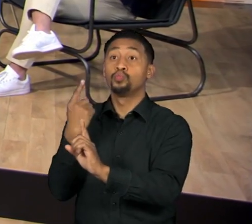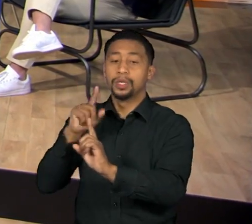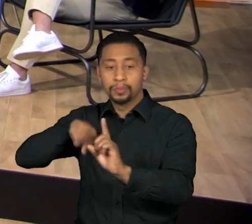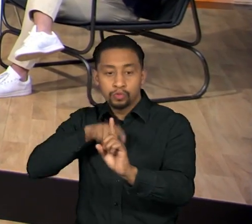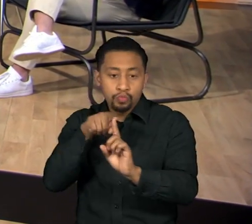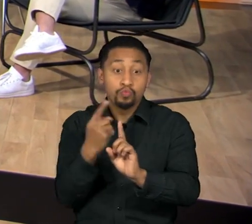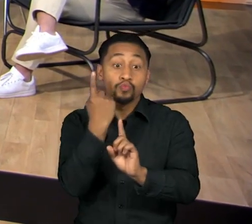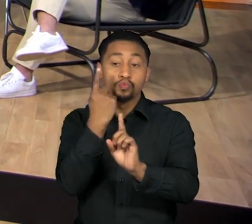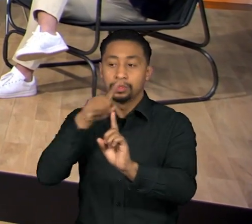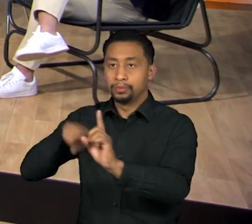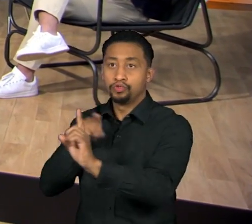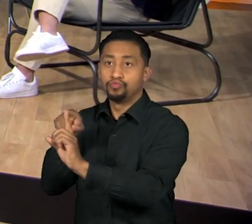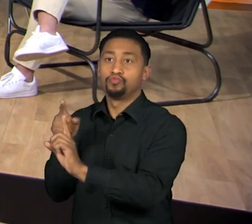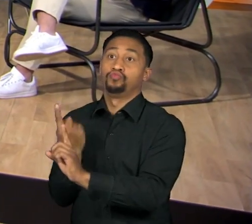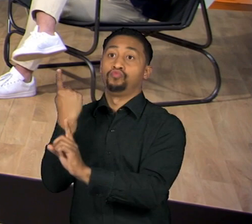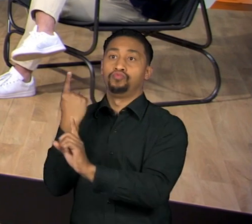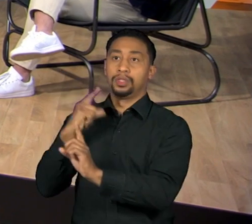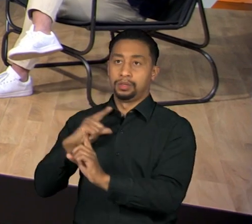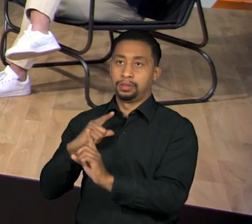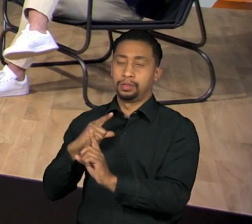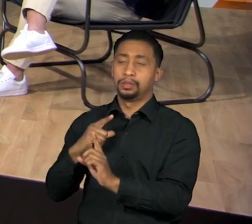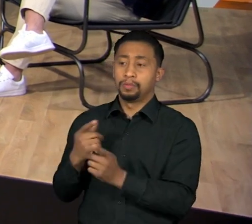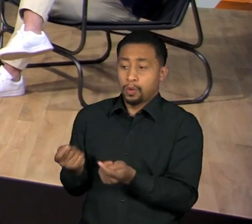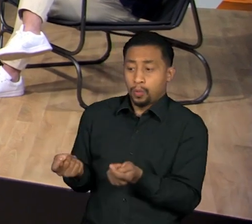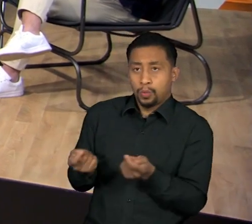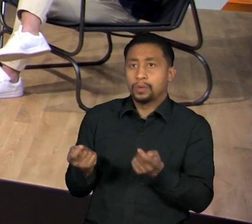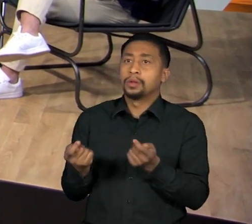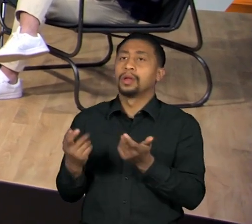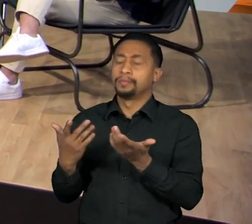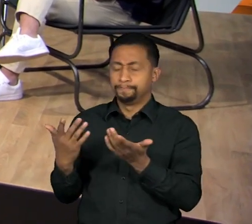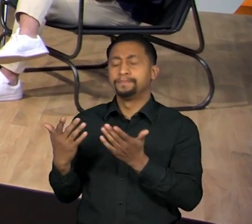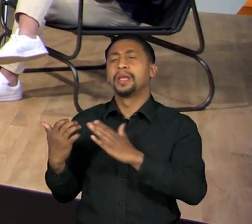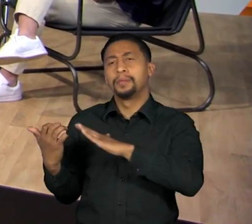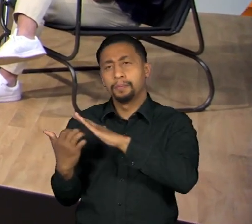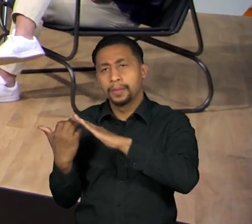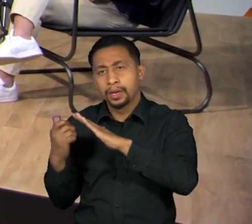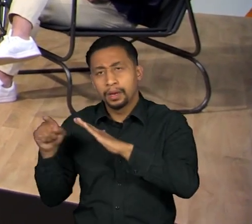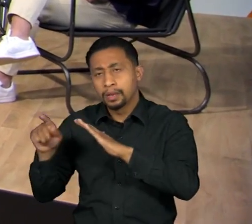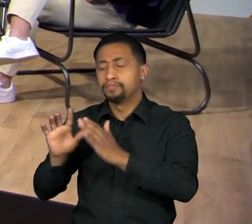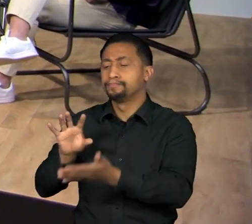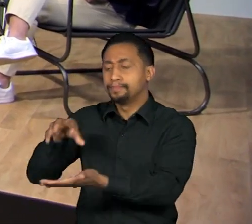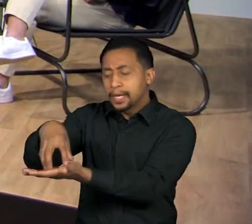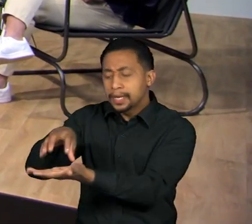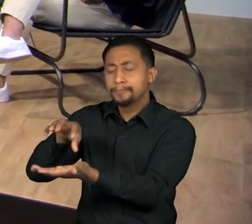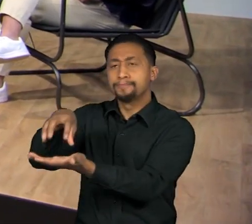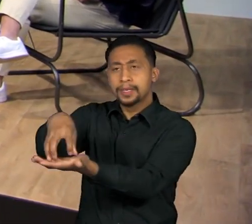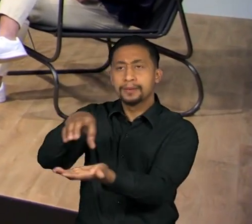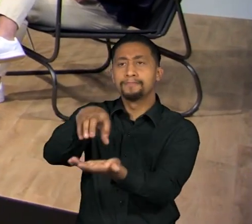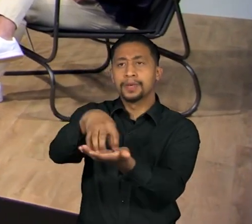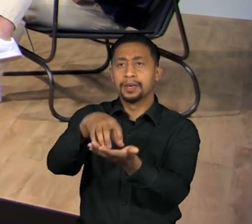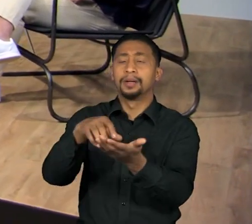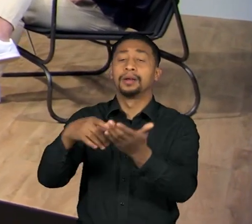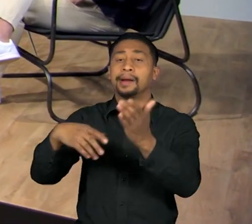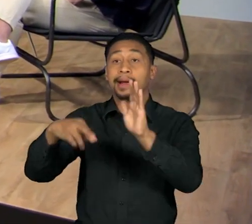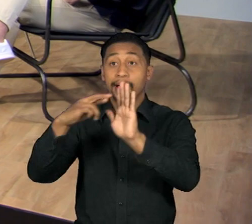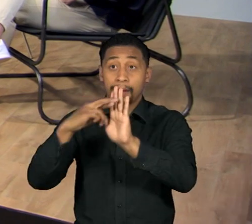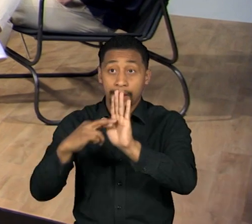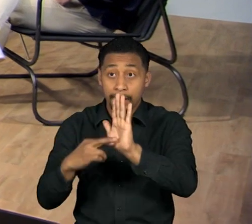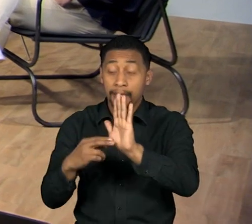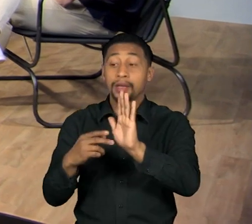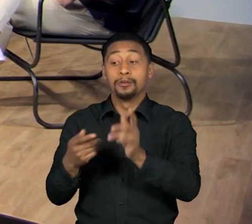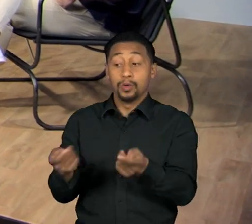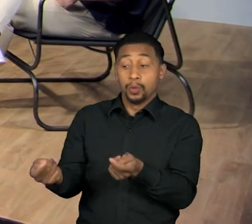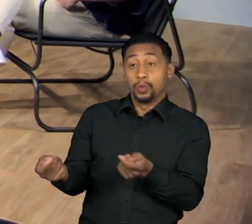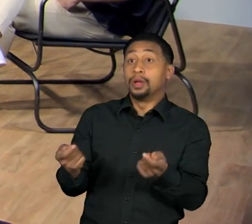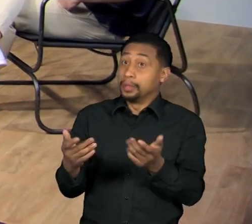de vista de governança, do ponto de vista das empresas, das instituições, do ponto de vista da regulamentação, porque muda o risco,